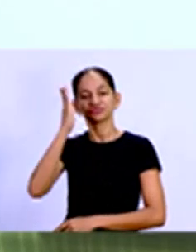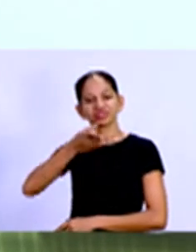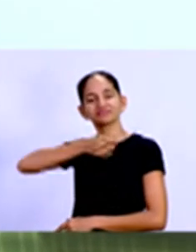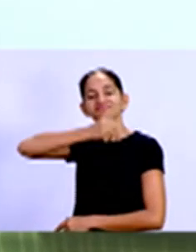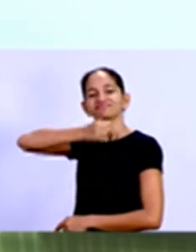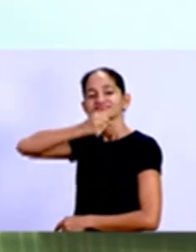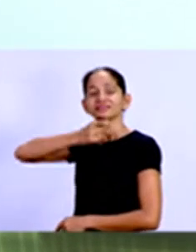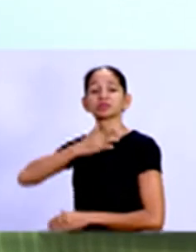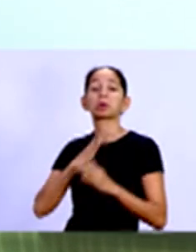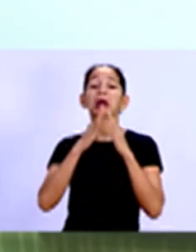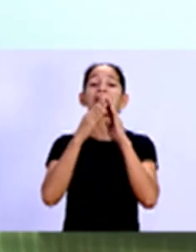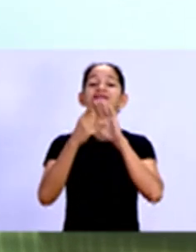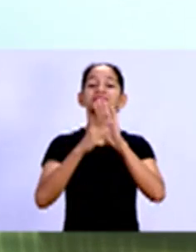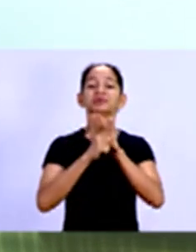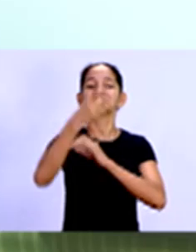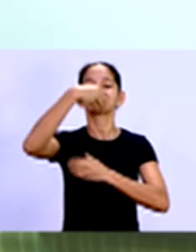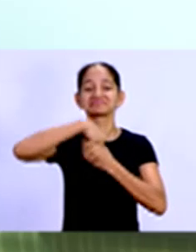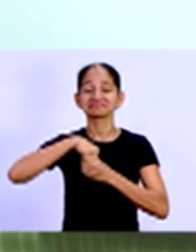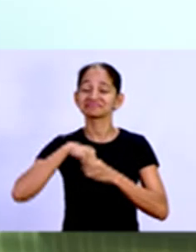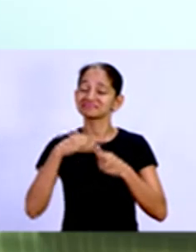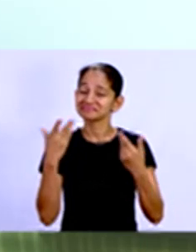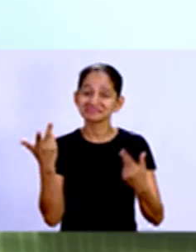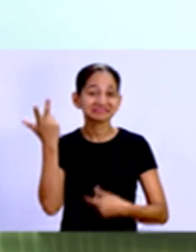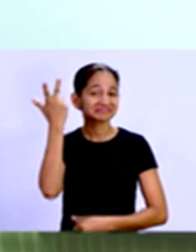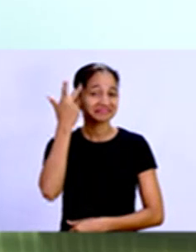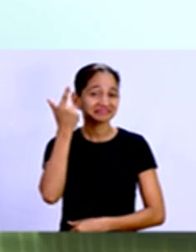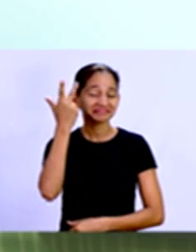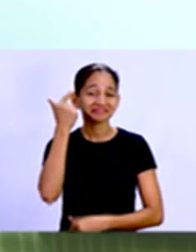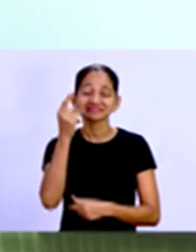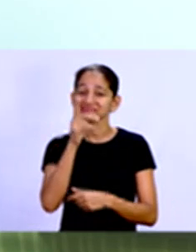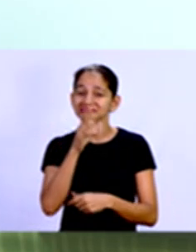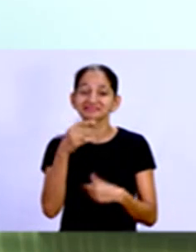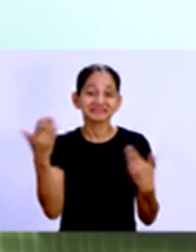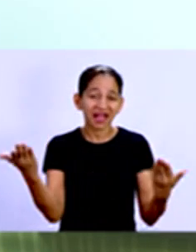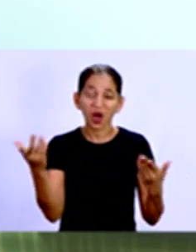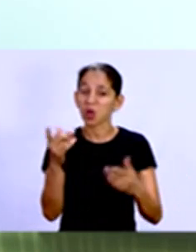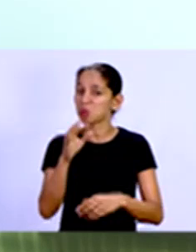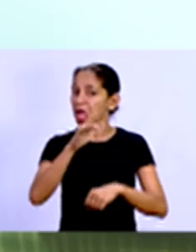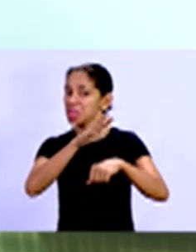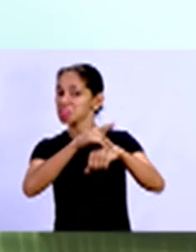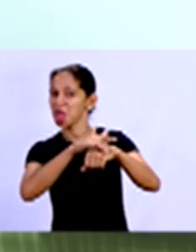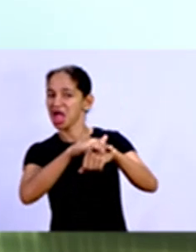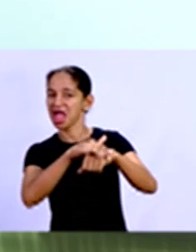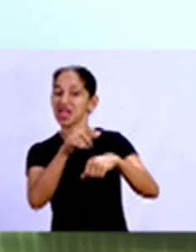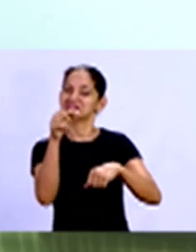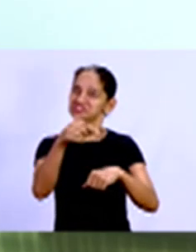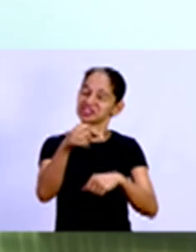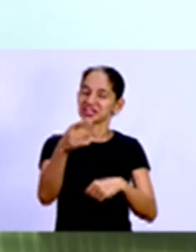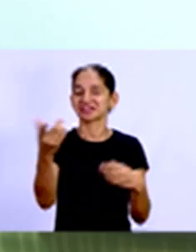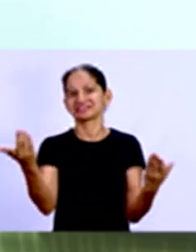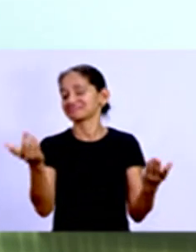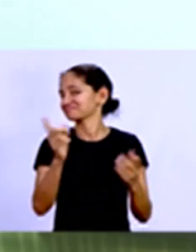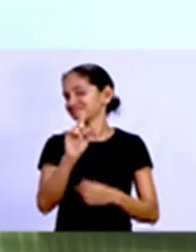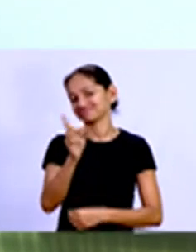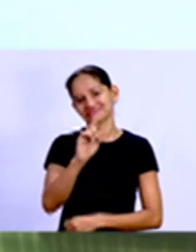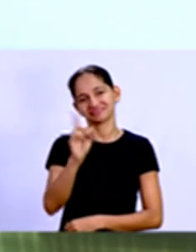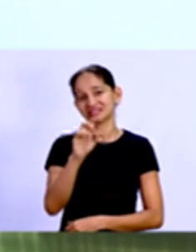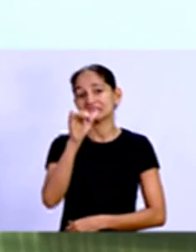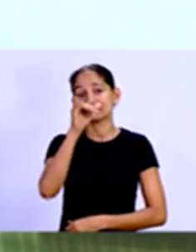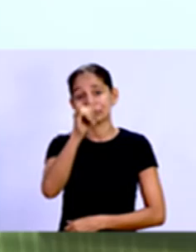nossa própria residência. Então, a velhice ela não deve ser considerada uma doença. Não significa dizer que o fato de